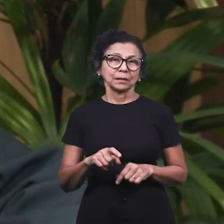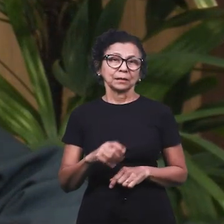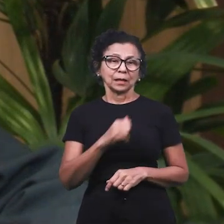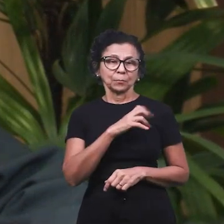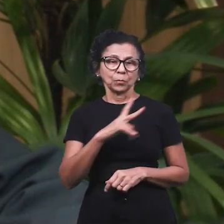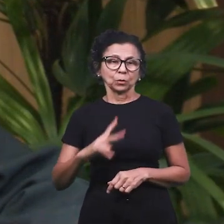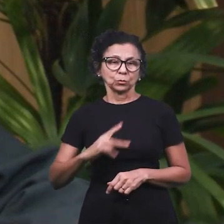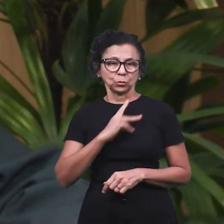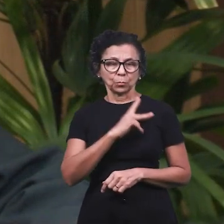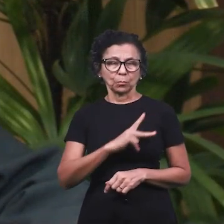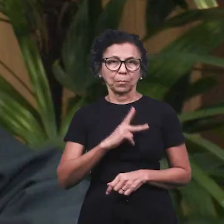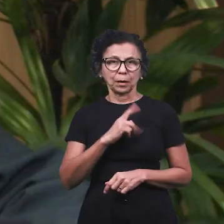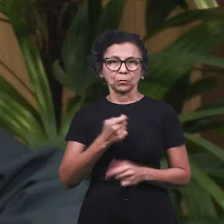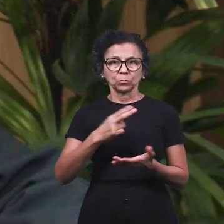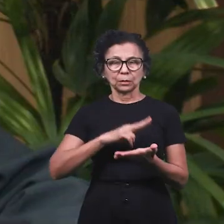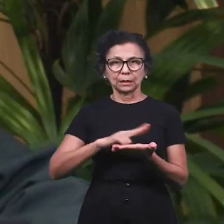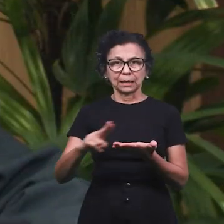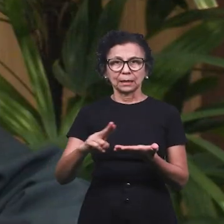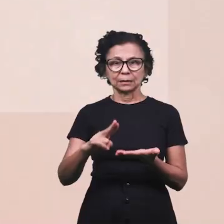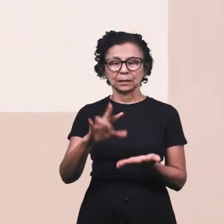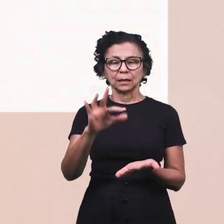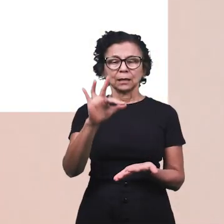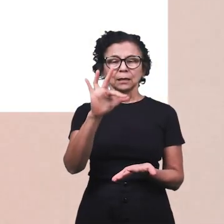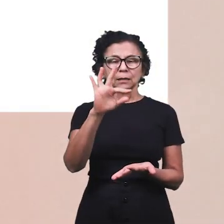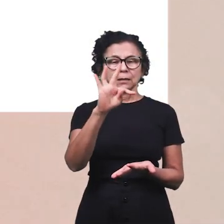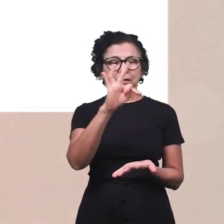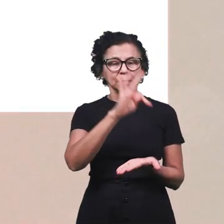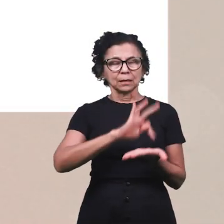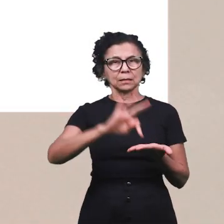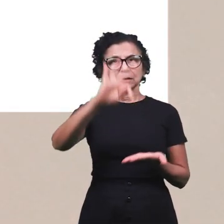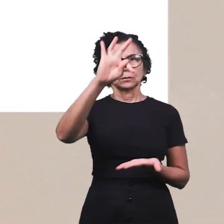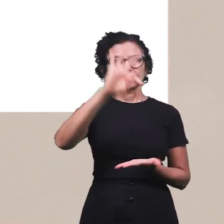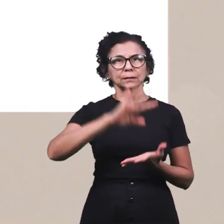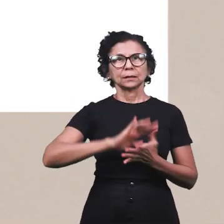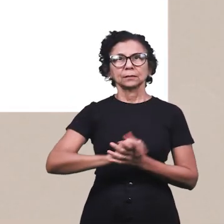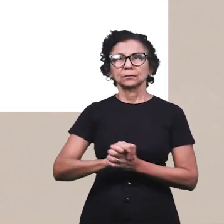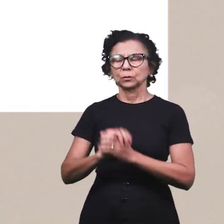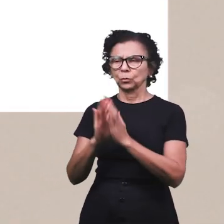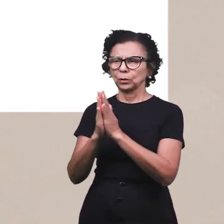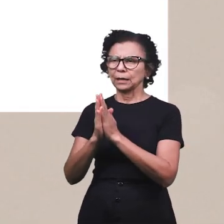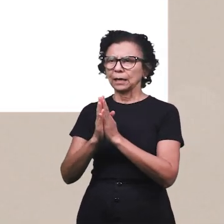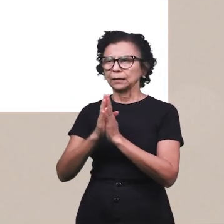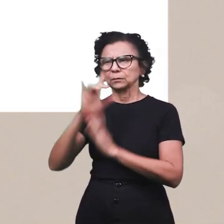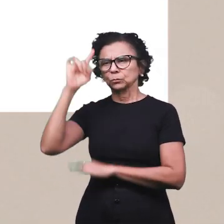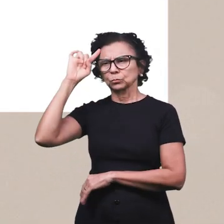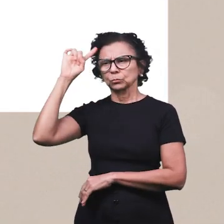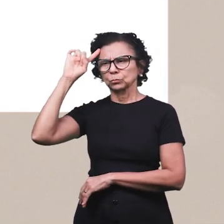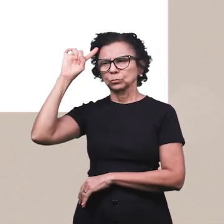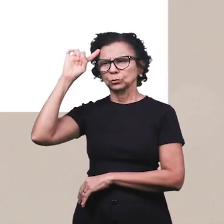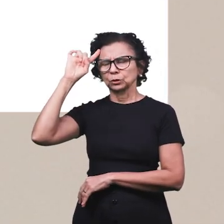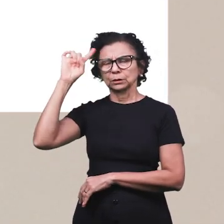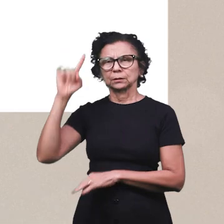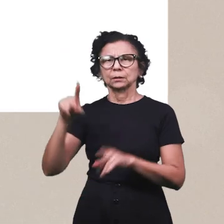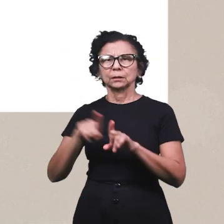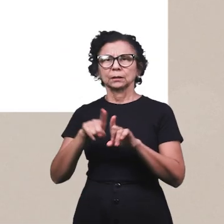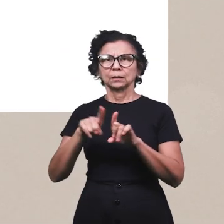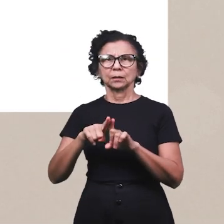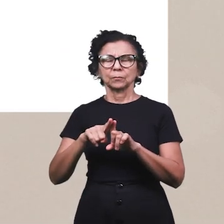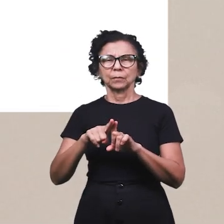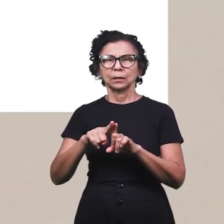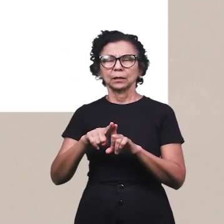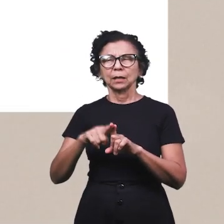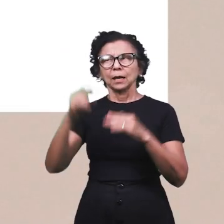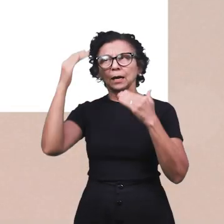Tessalonicenses 5:17, ele fala assim: orai sem cessar. E em tudo dai graça, porque